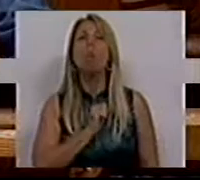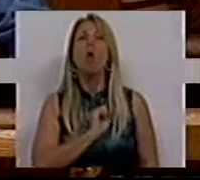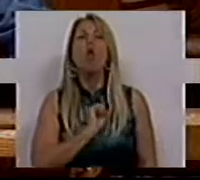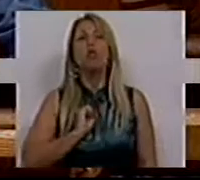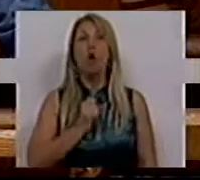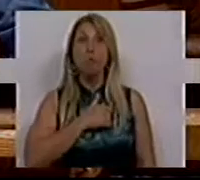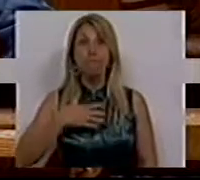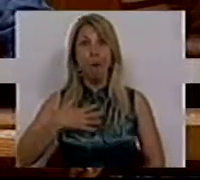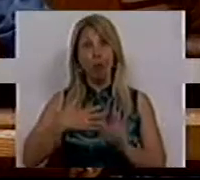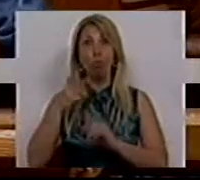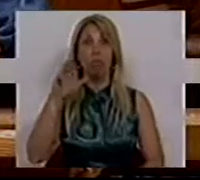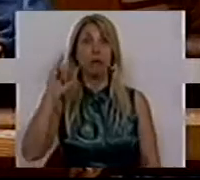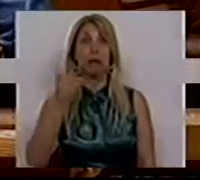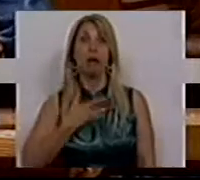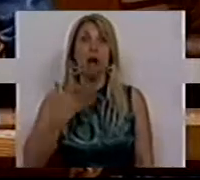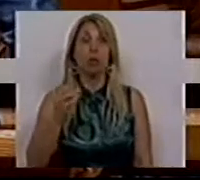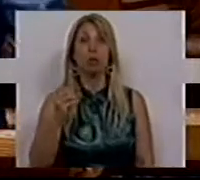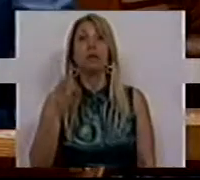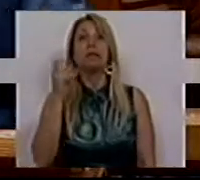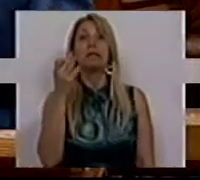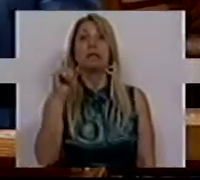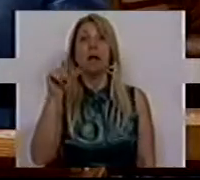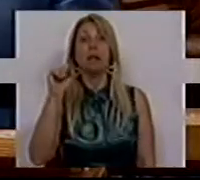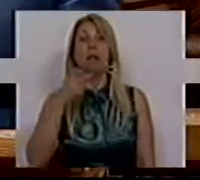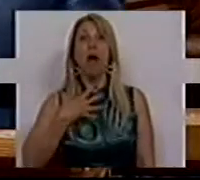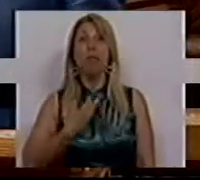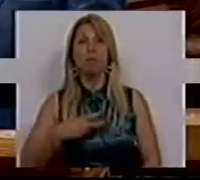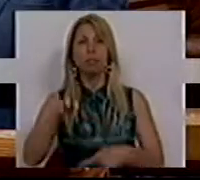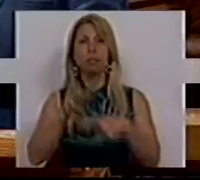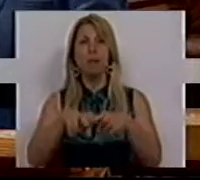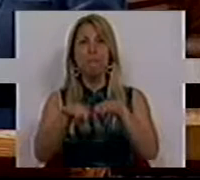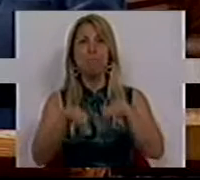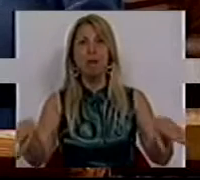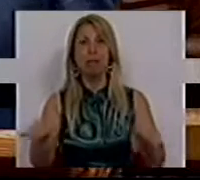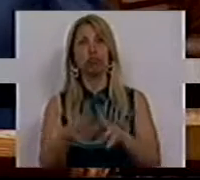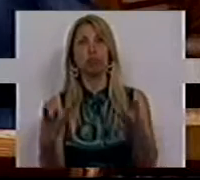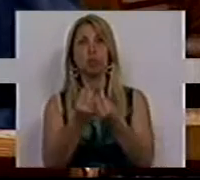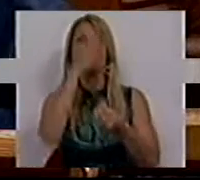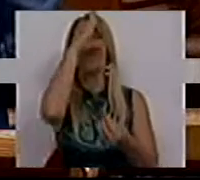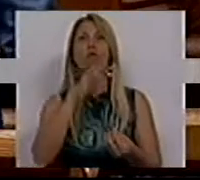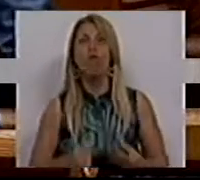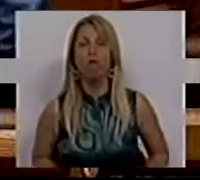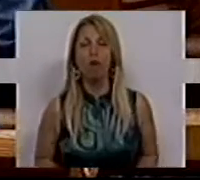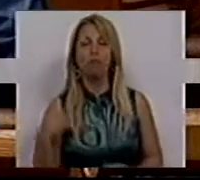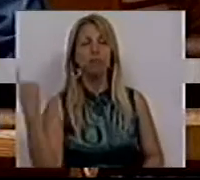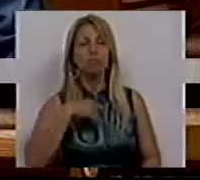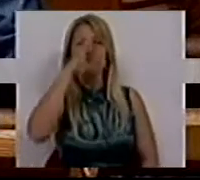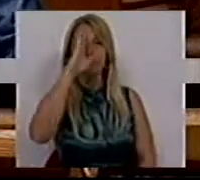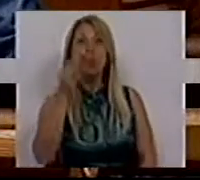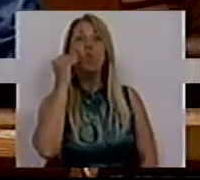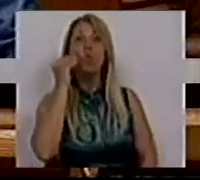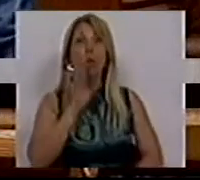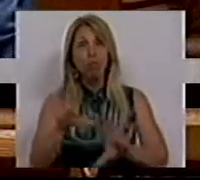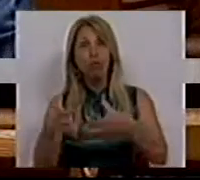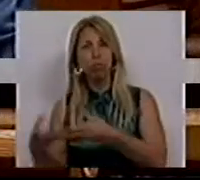Ricardo Salgado, se sentavam às mesas dos vários governos. E todos nós sabemos como era sempre apresentado este